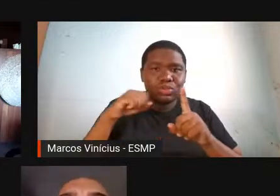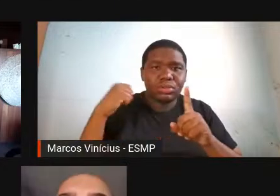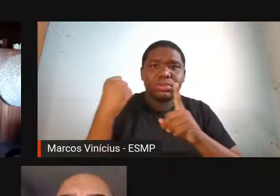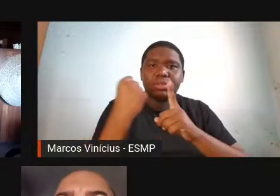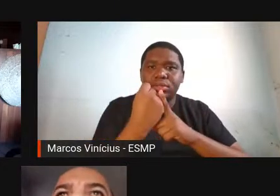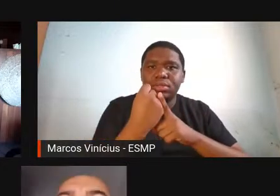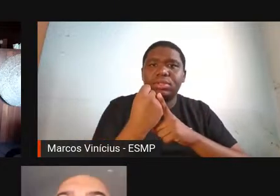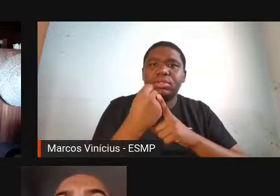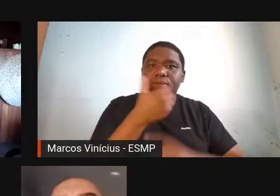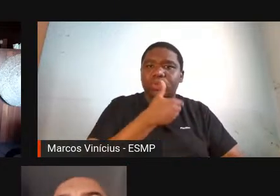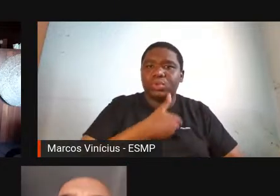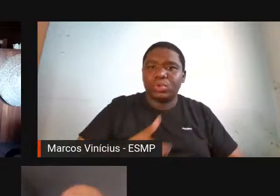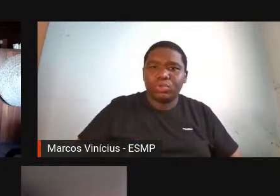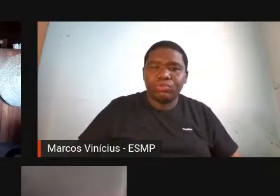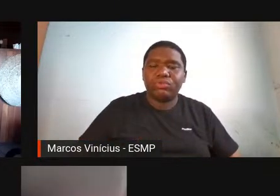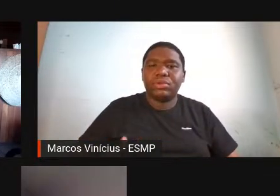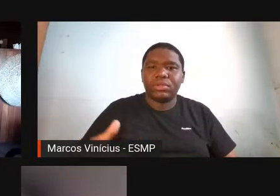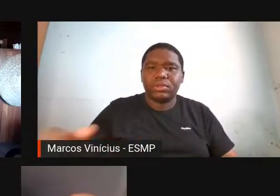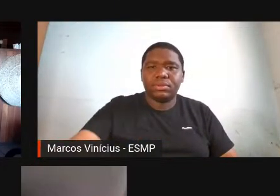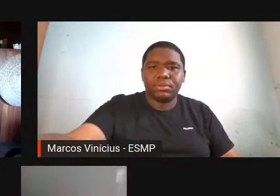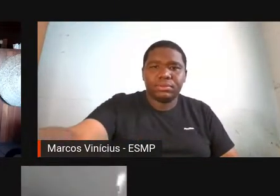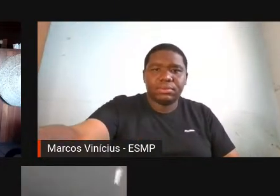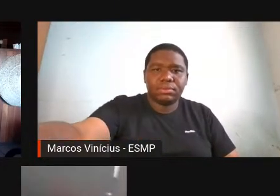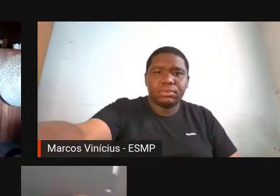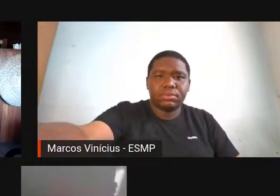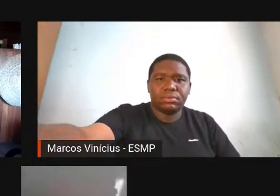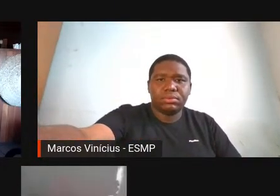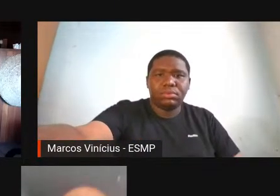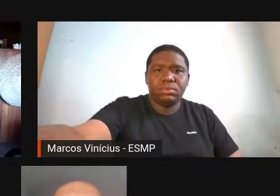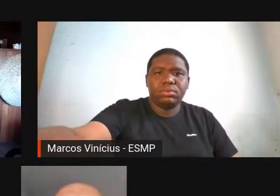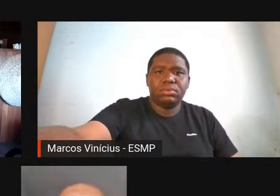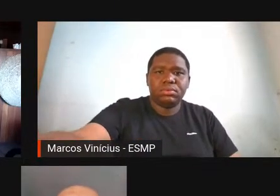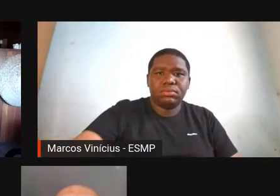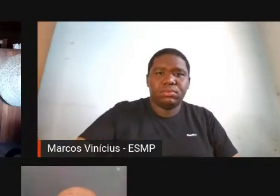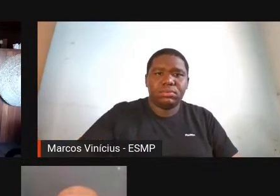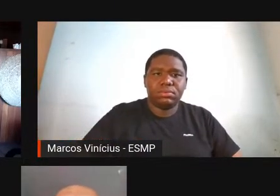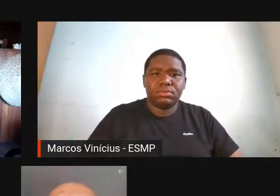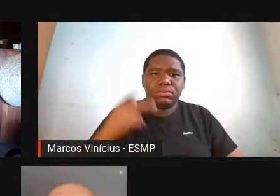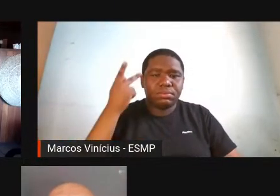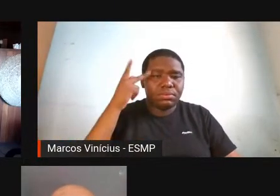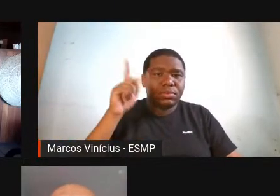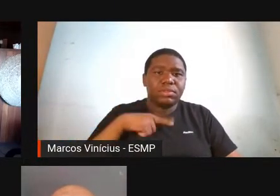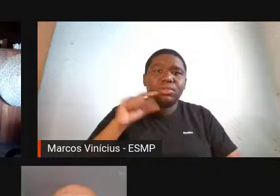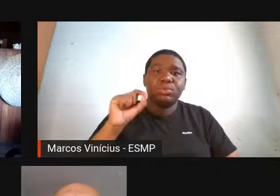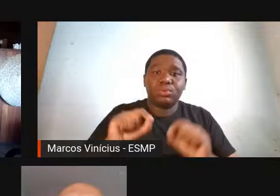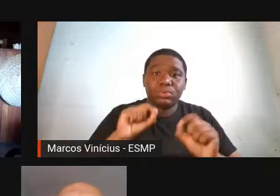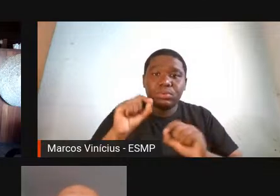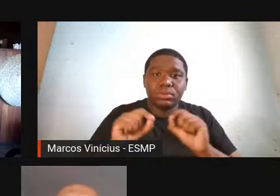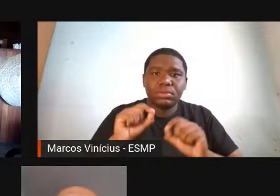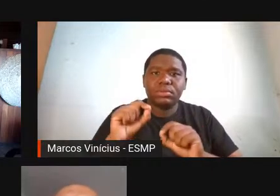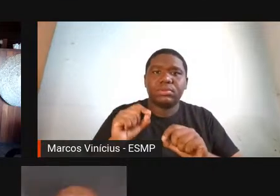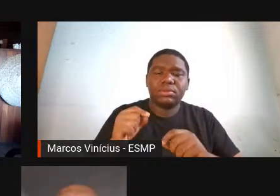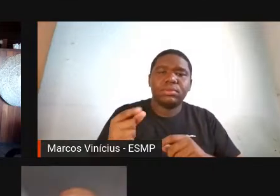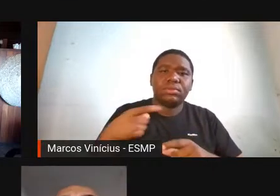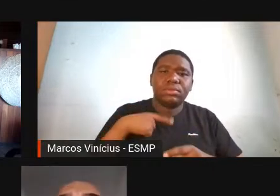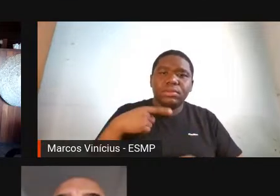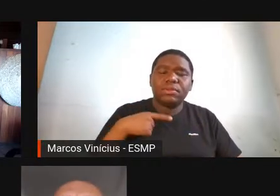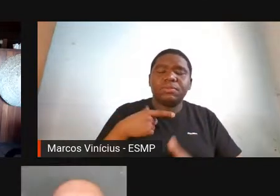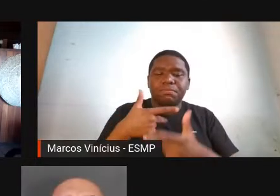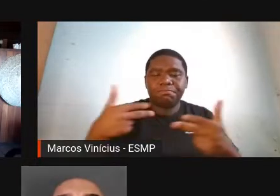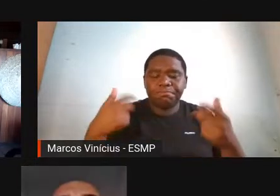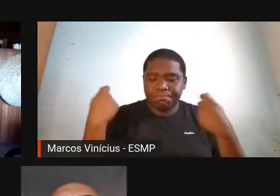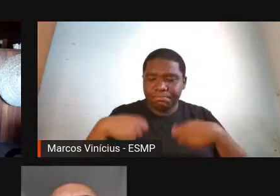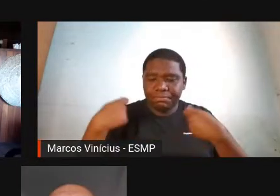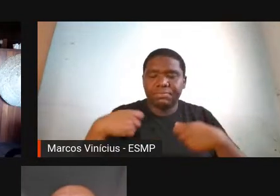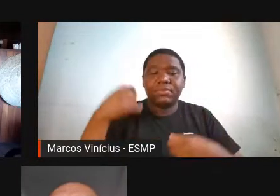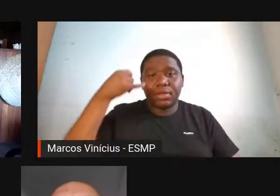governamentais, na difusão e na captação de medidas extremamente necessárias ao